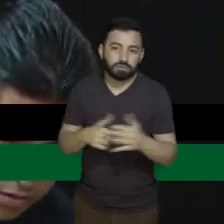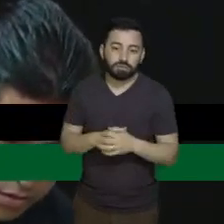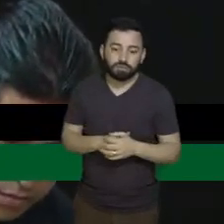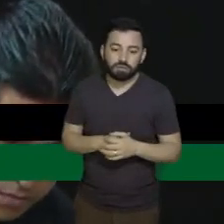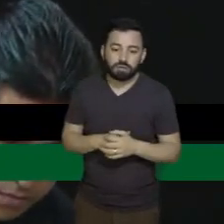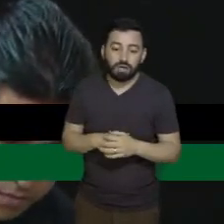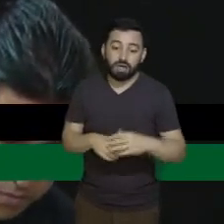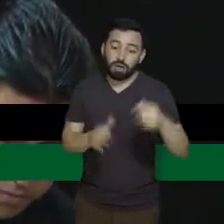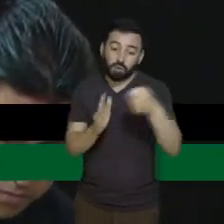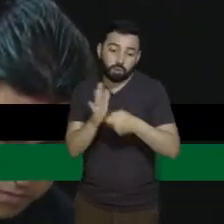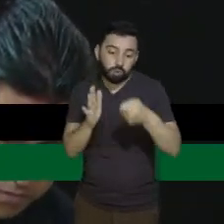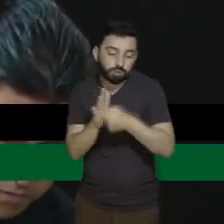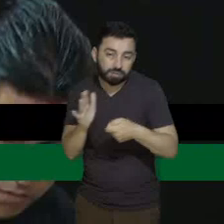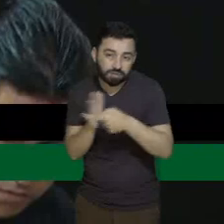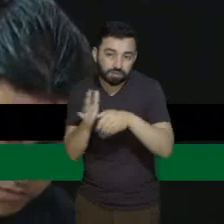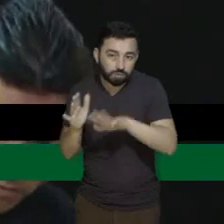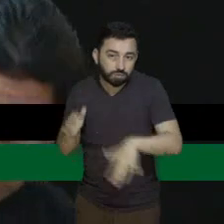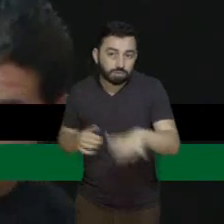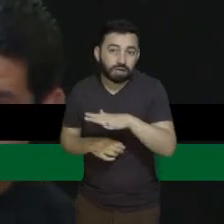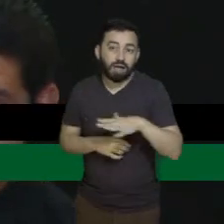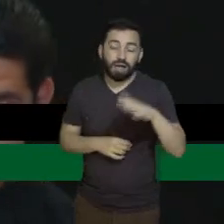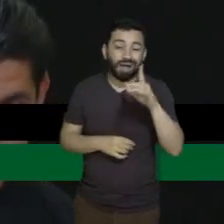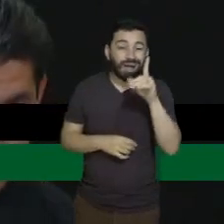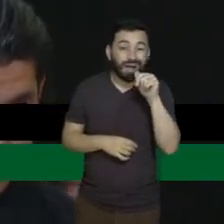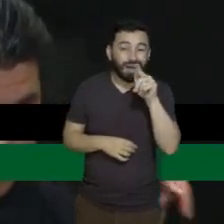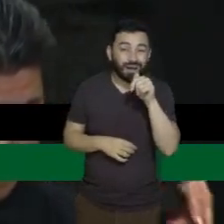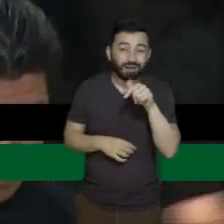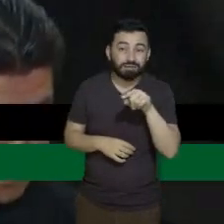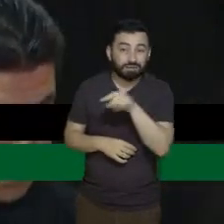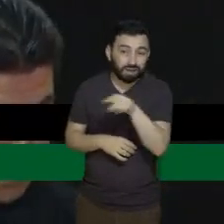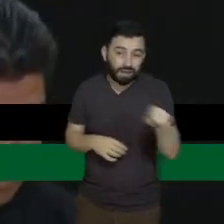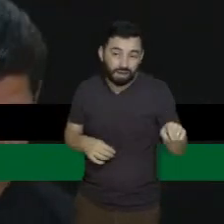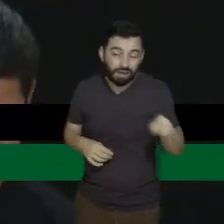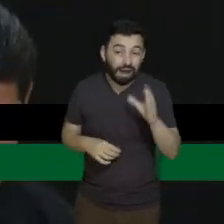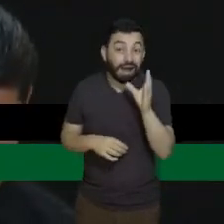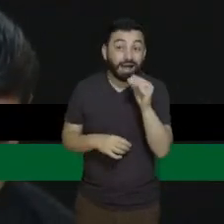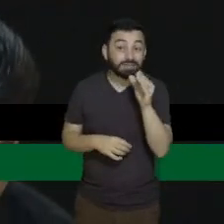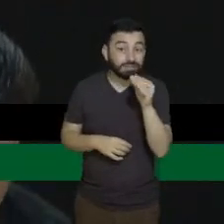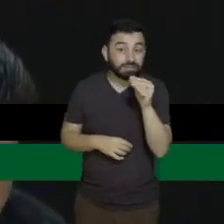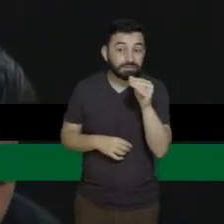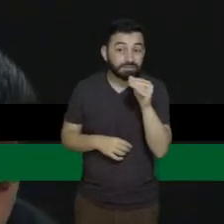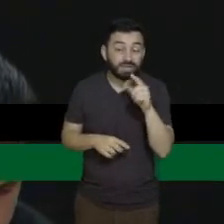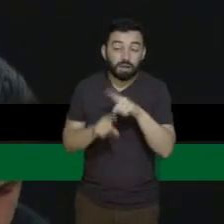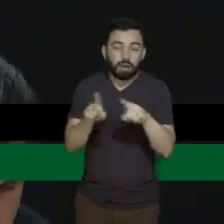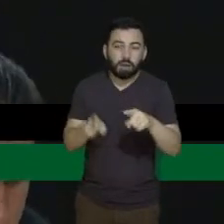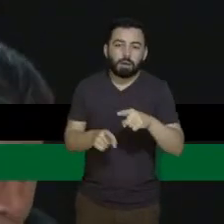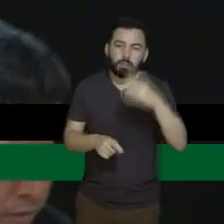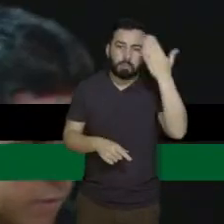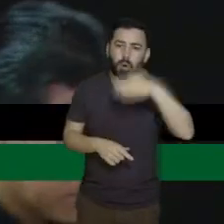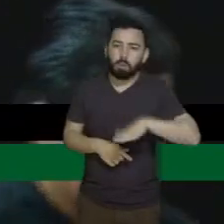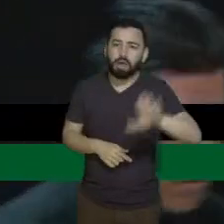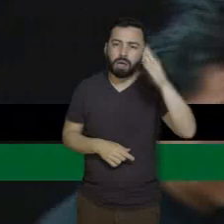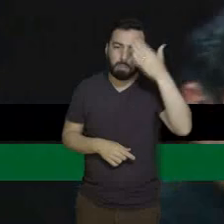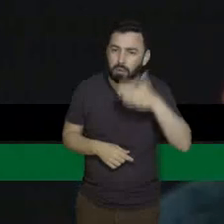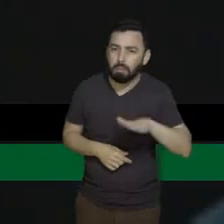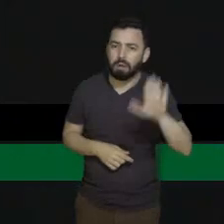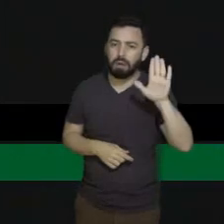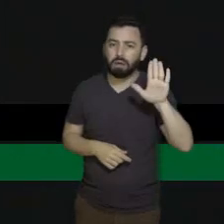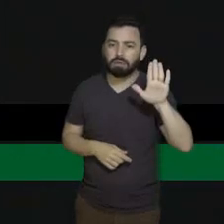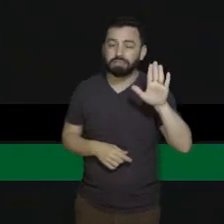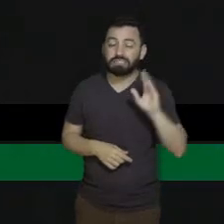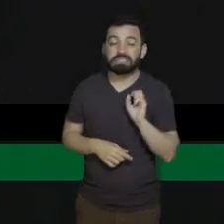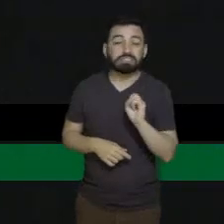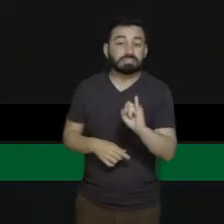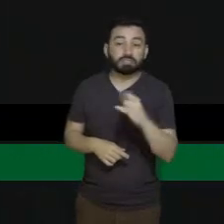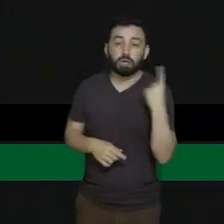pela água da nossa região, que a Kazan tem prometido tanto, e se nós